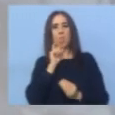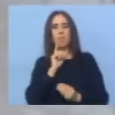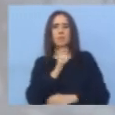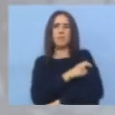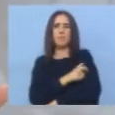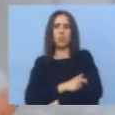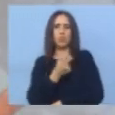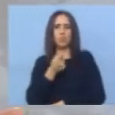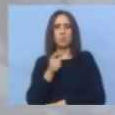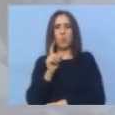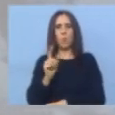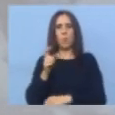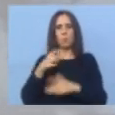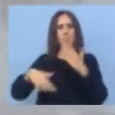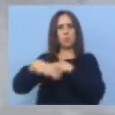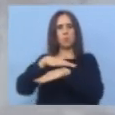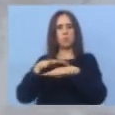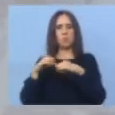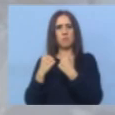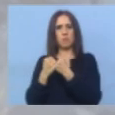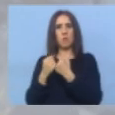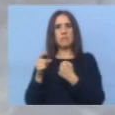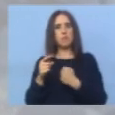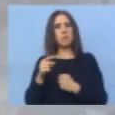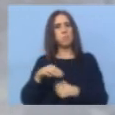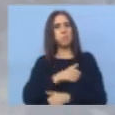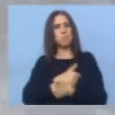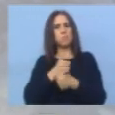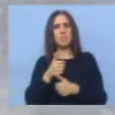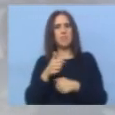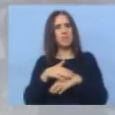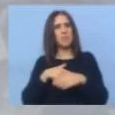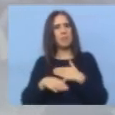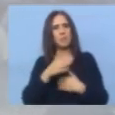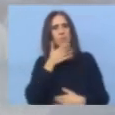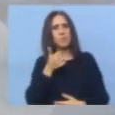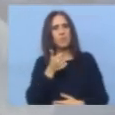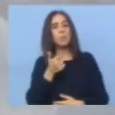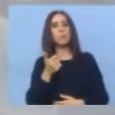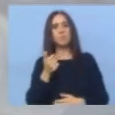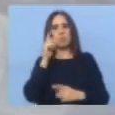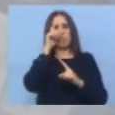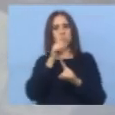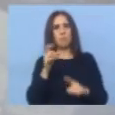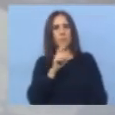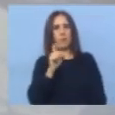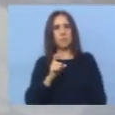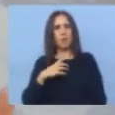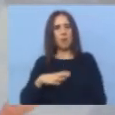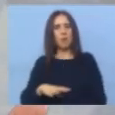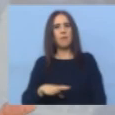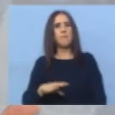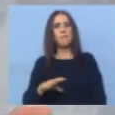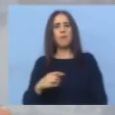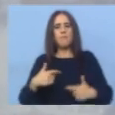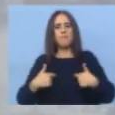sociedade civil, lá nas negociações em Addis Abeba. Isso é um gesto bonito, porque no fundo eles reconhecem que a paz que eles procuram não vem